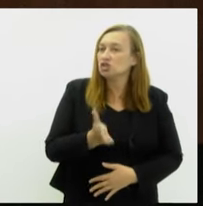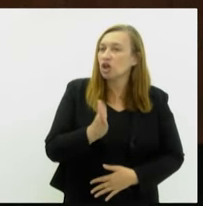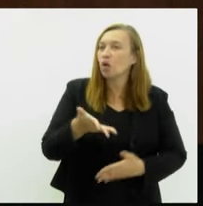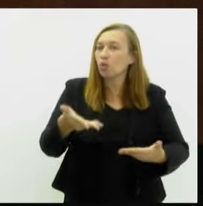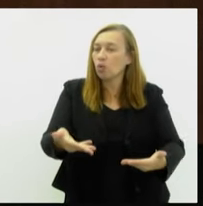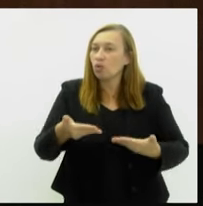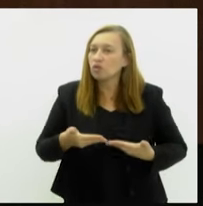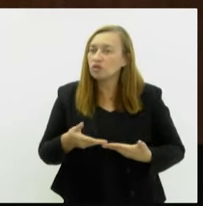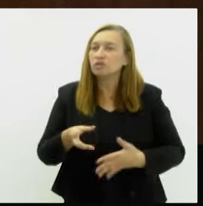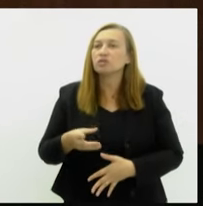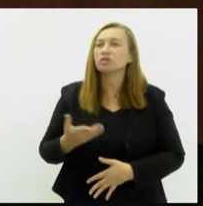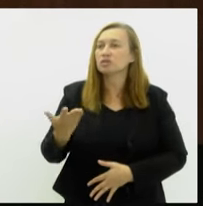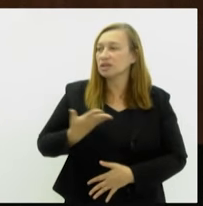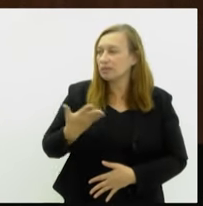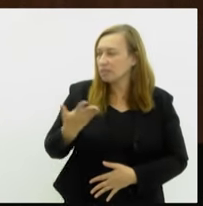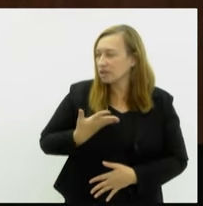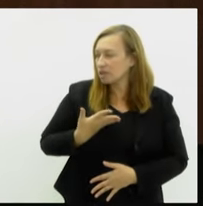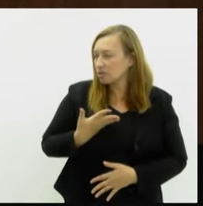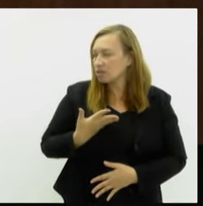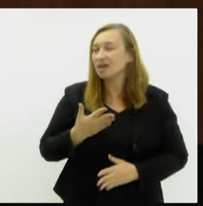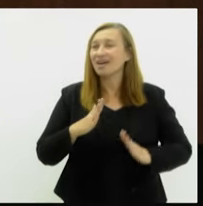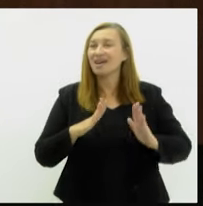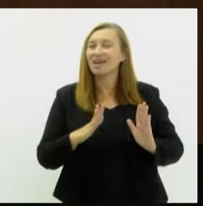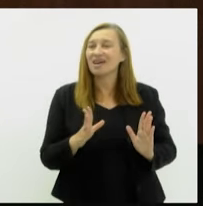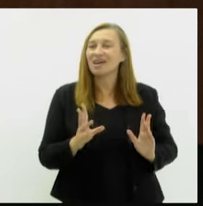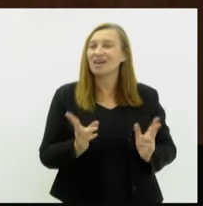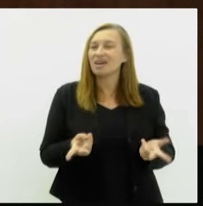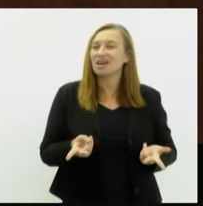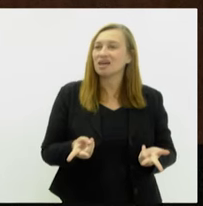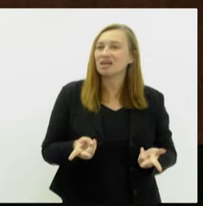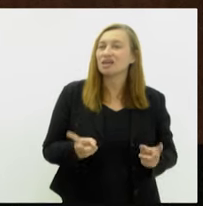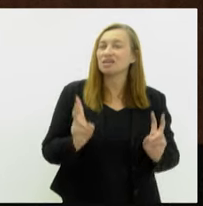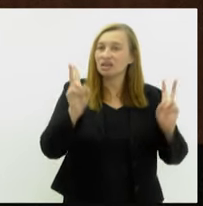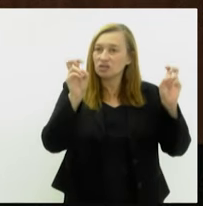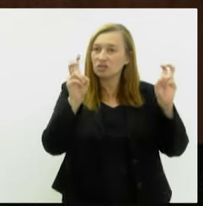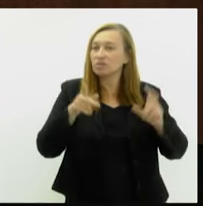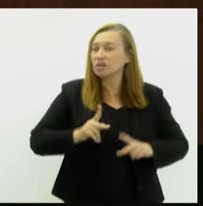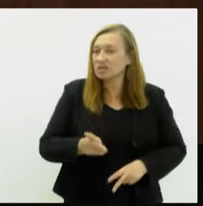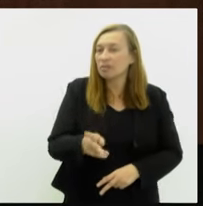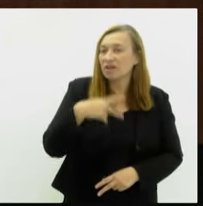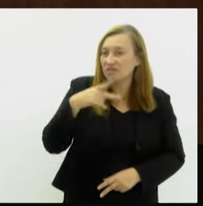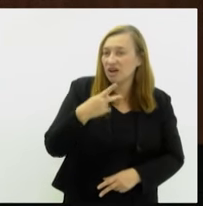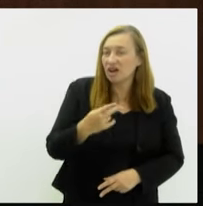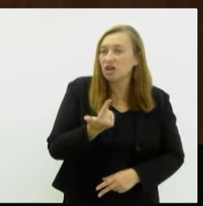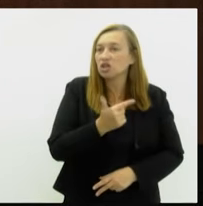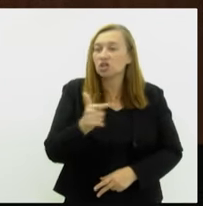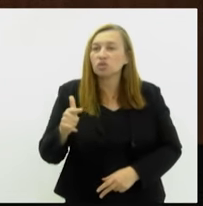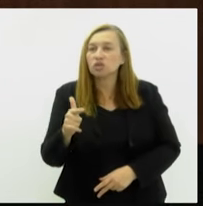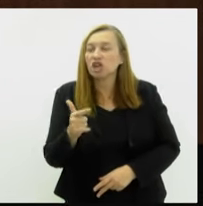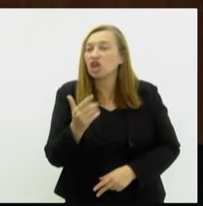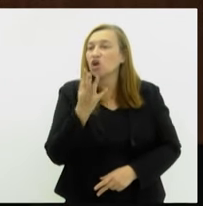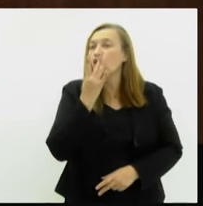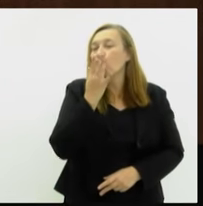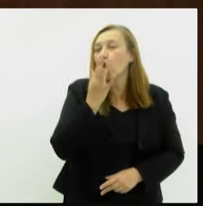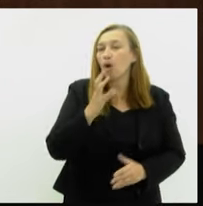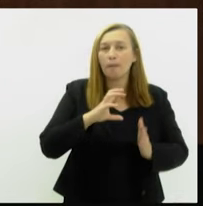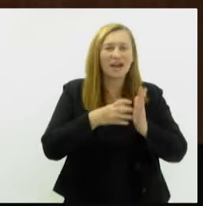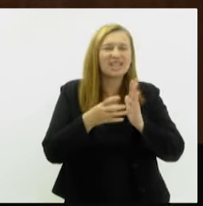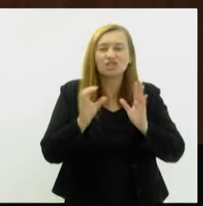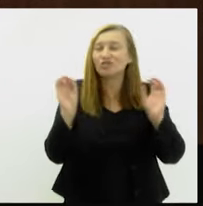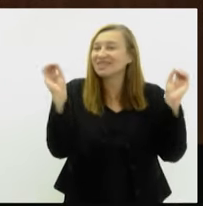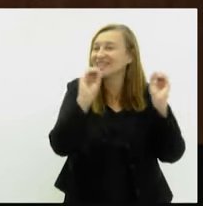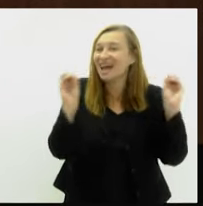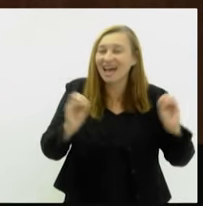convido aos nobres colegas, eu acho que essa causa, como sempre eu falo, não tem cor partidária. A